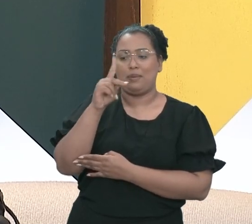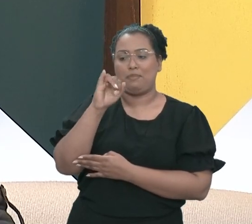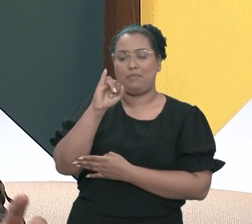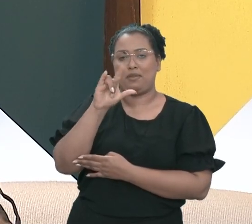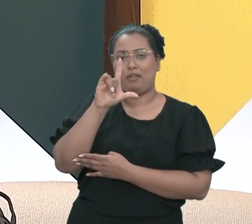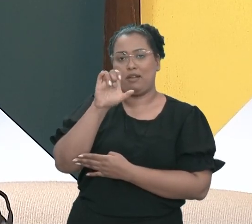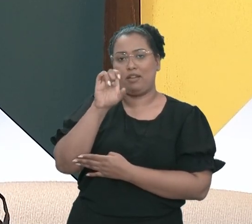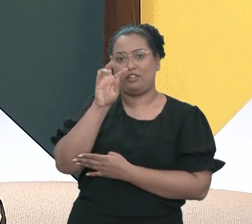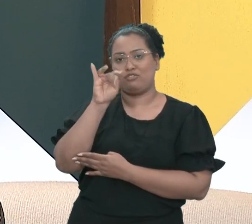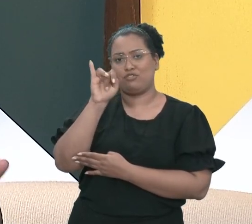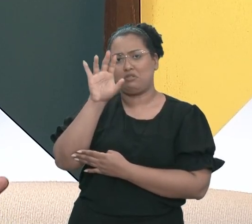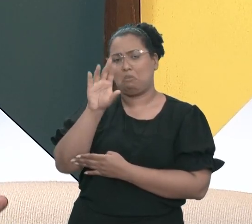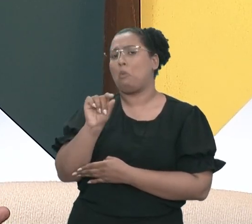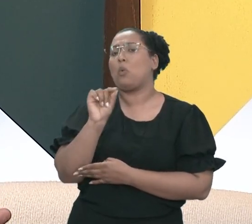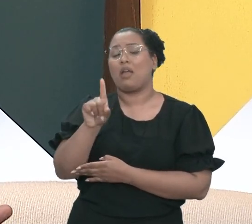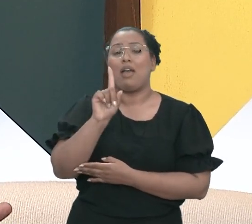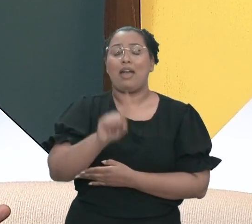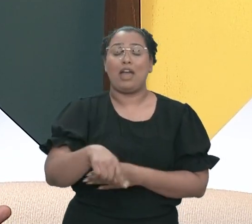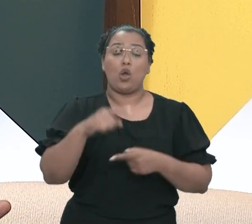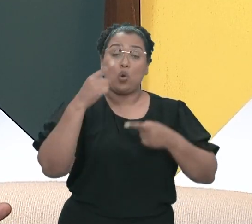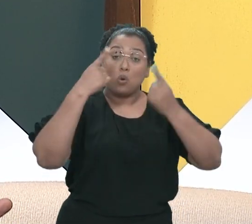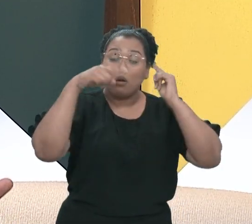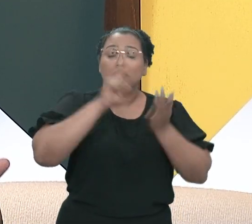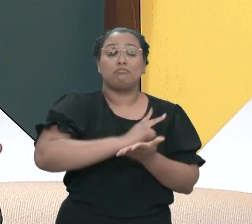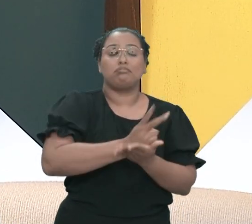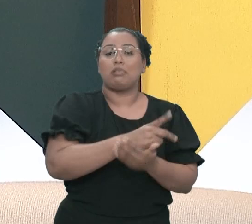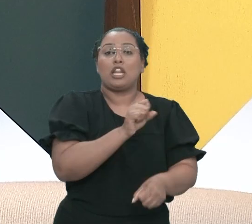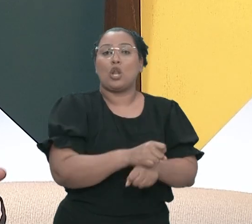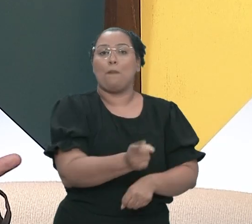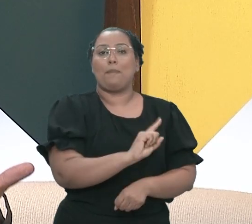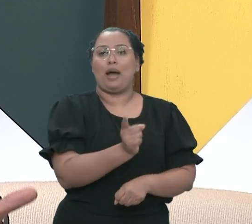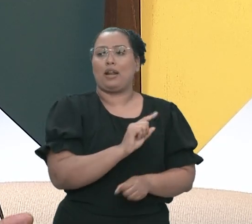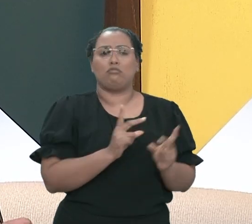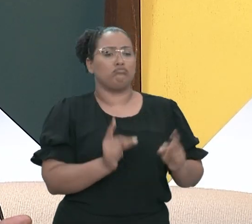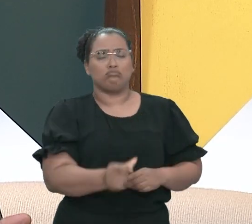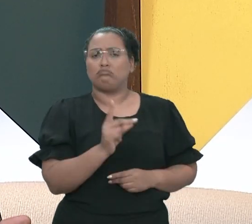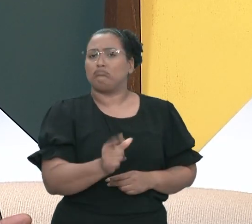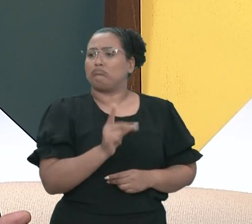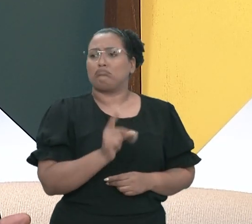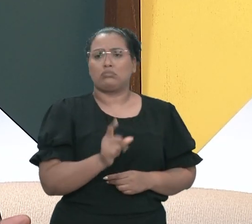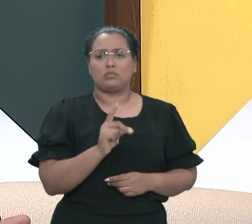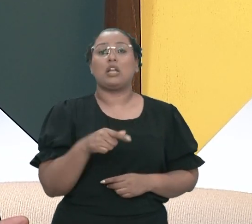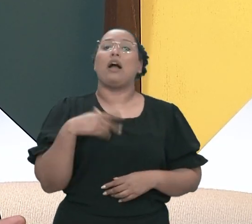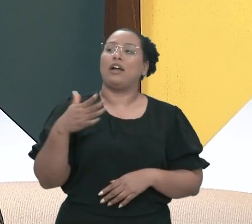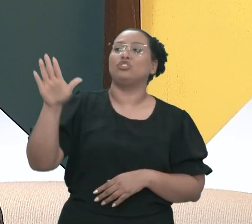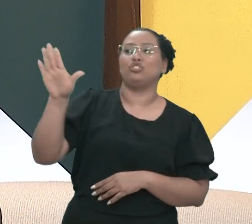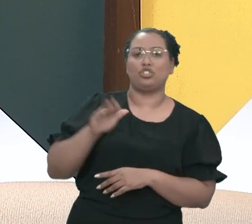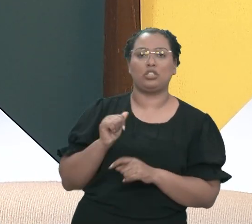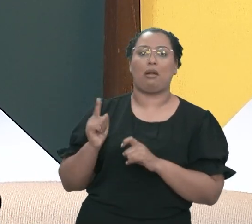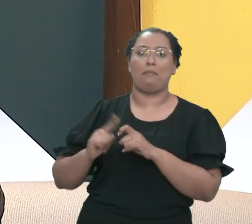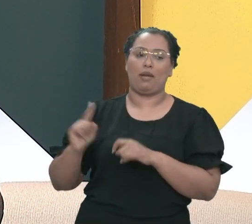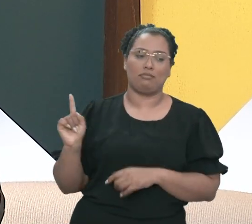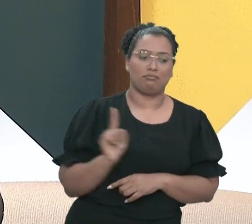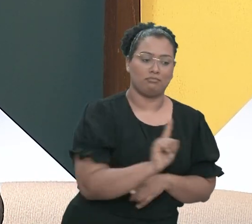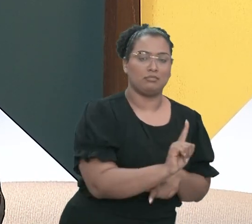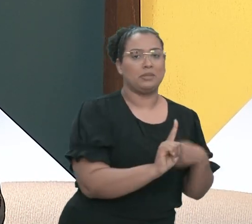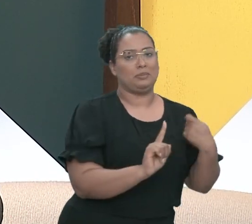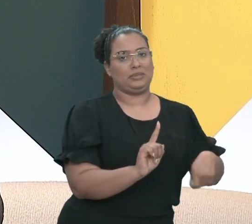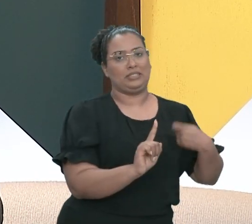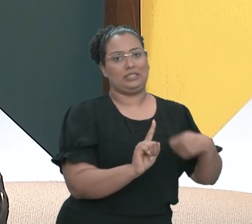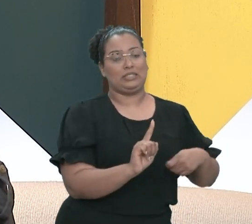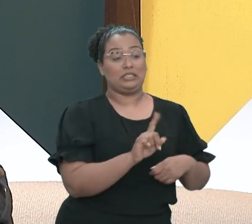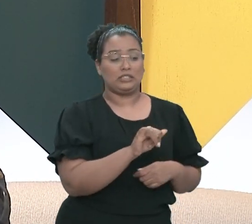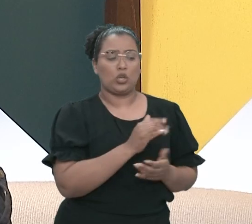cessa. Essa é uma situação um pouco mais séria e que geralmente necessita da intervenção médica. Então, quando a pessoa começou a